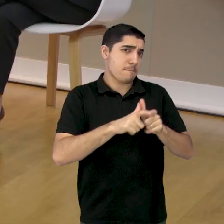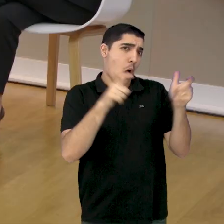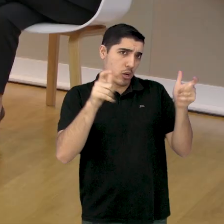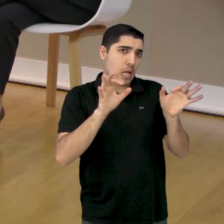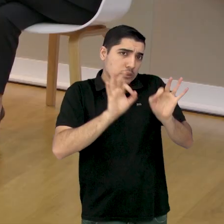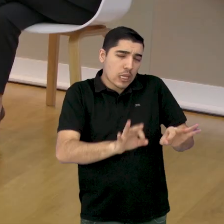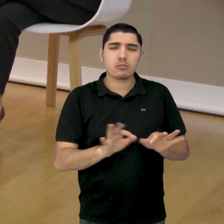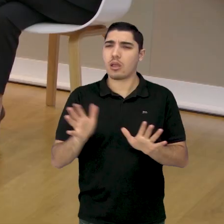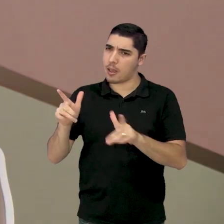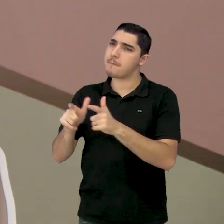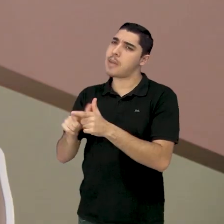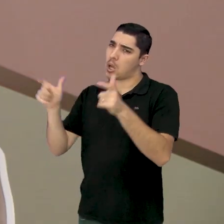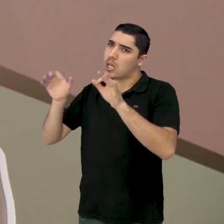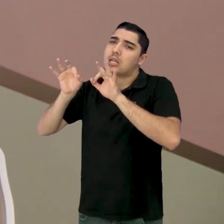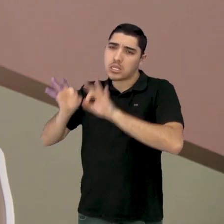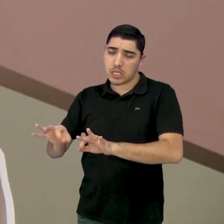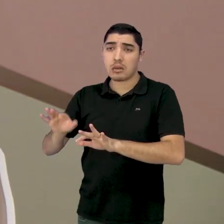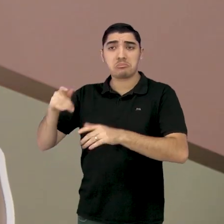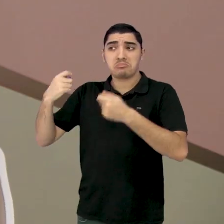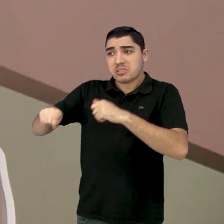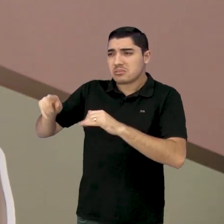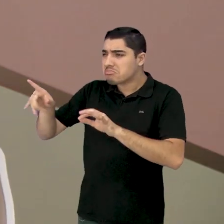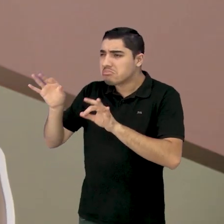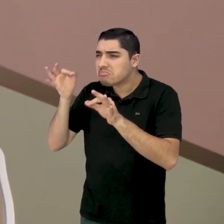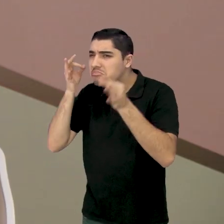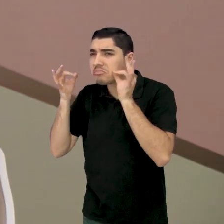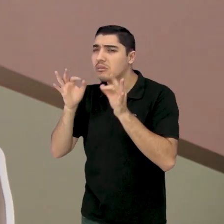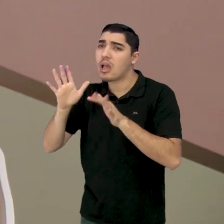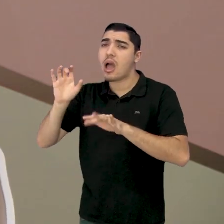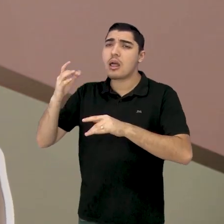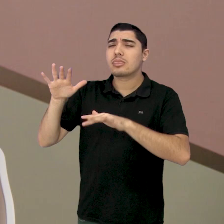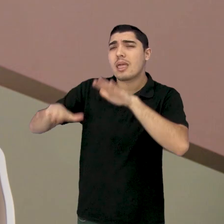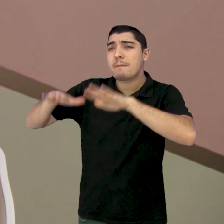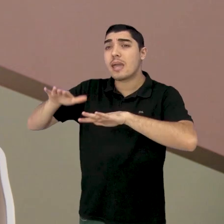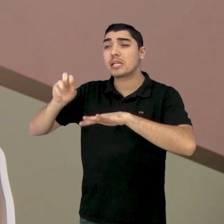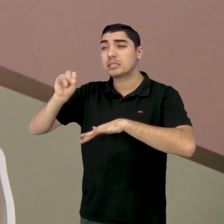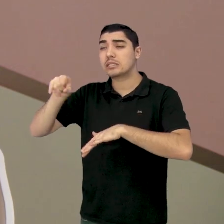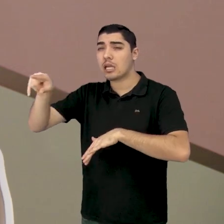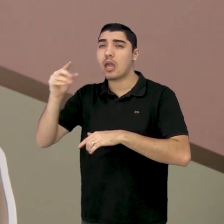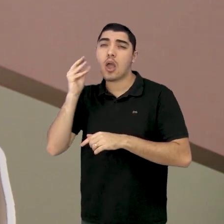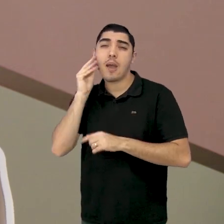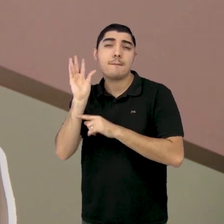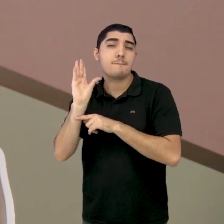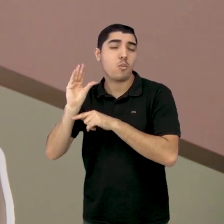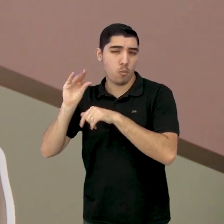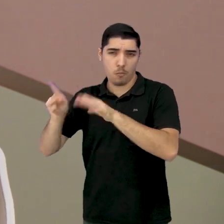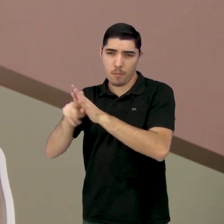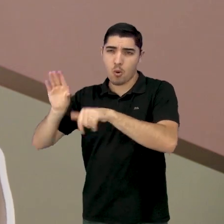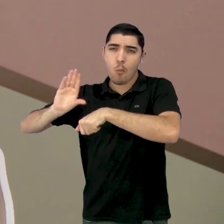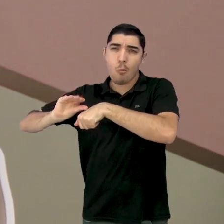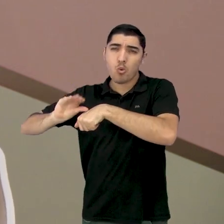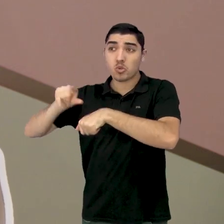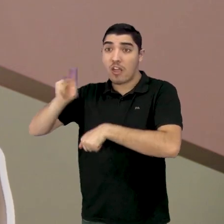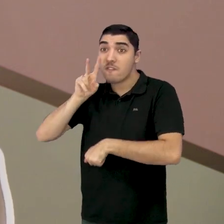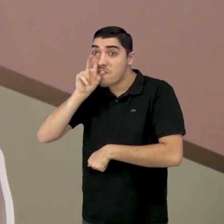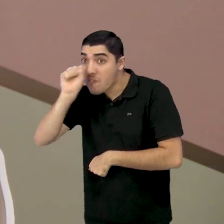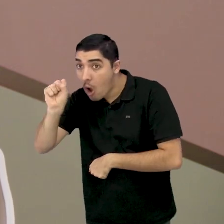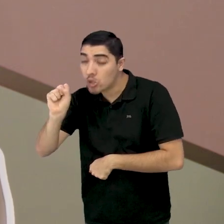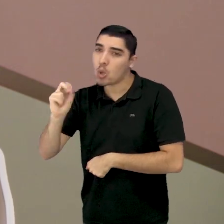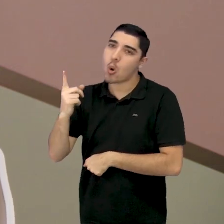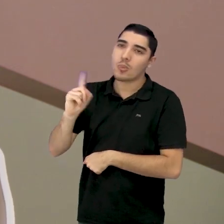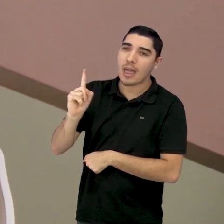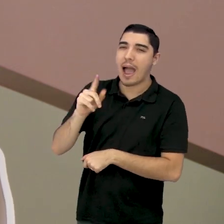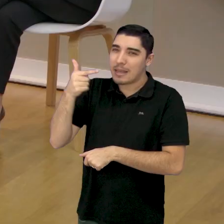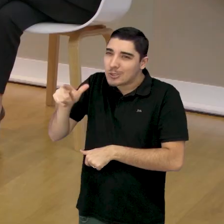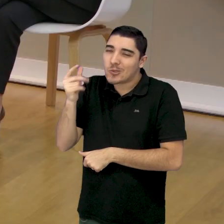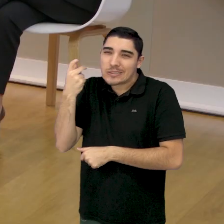certo. A maioria das vezes a gente não precisa fazer um retoque, né? Isso vai variar muito se o músculo é muito forte ou não, pra gente estar fazendo um retoque mais um pouquinho, mais um